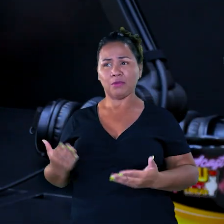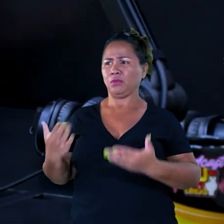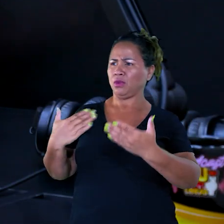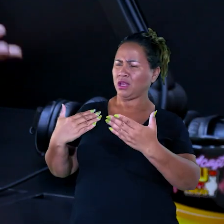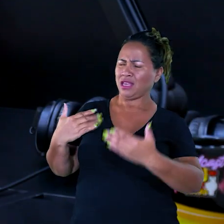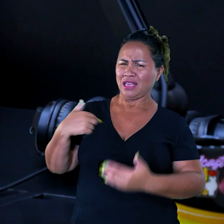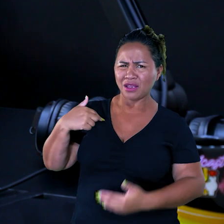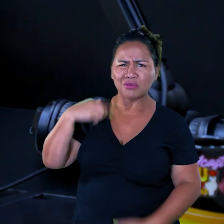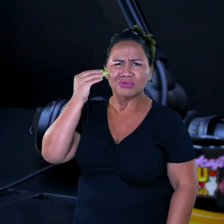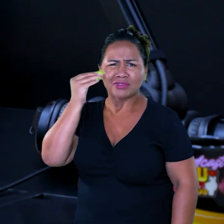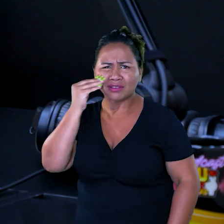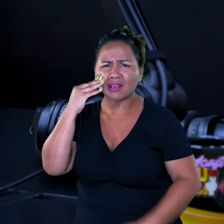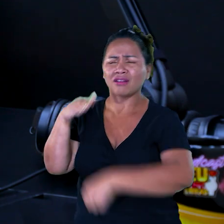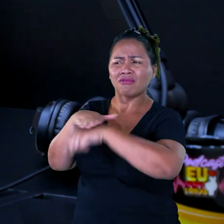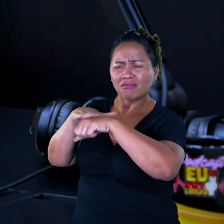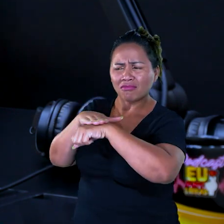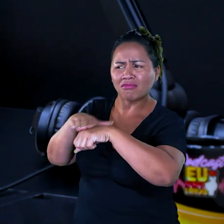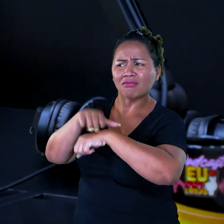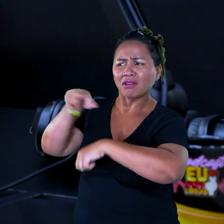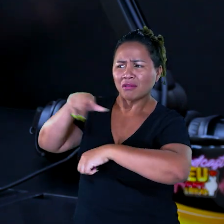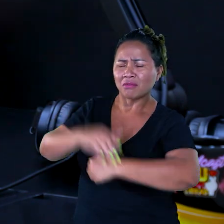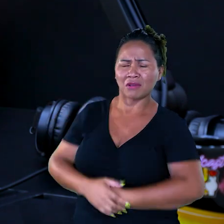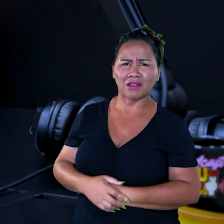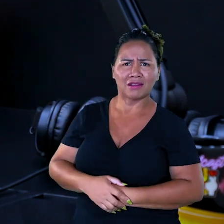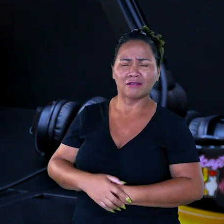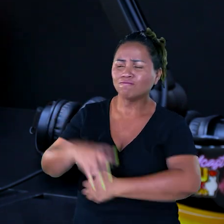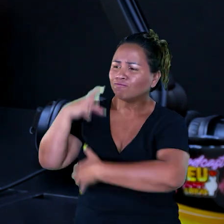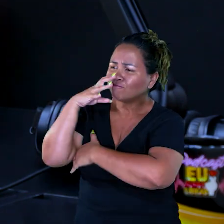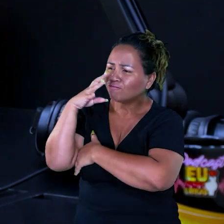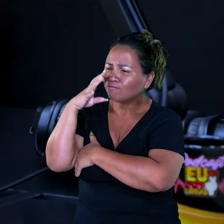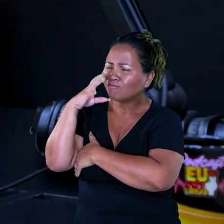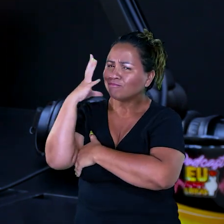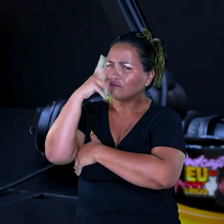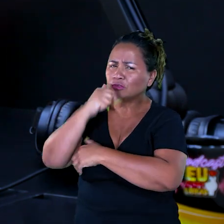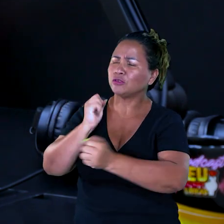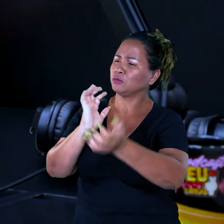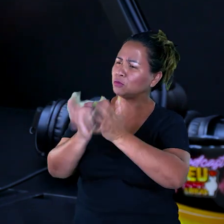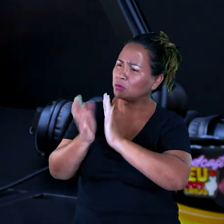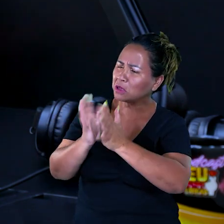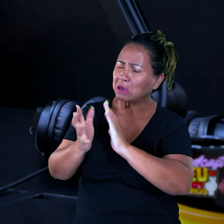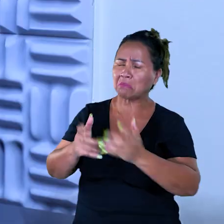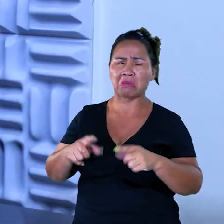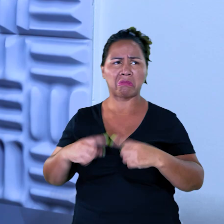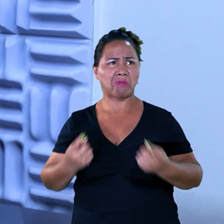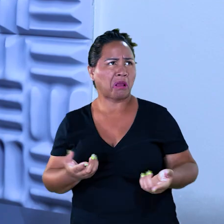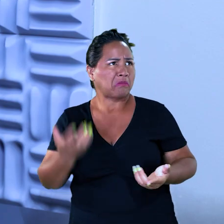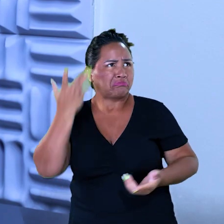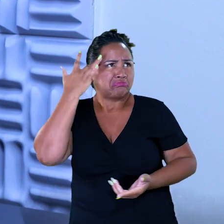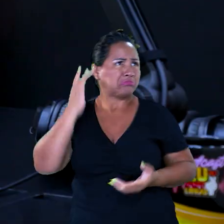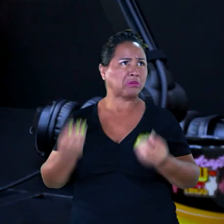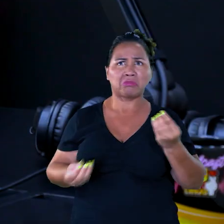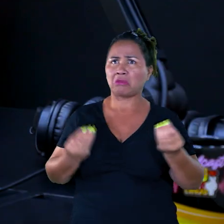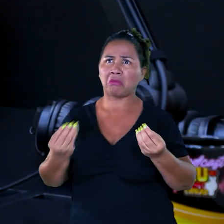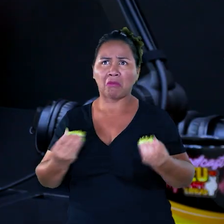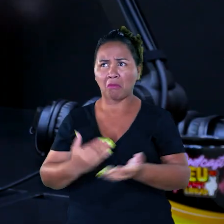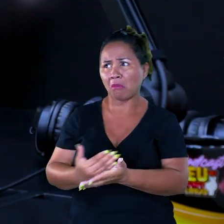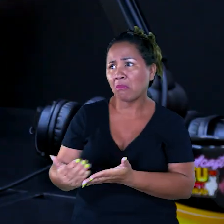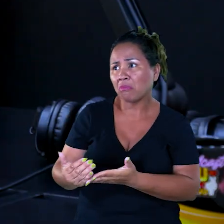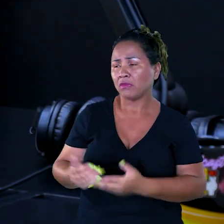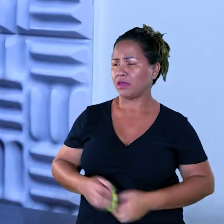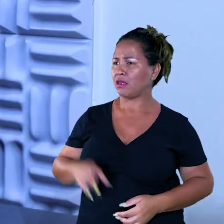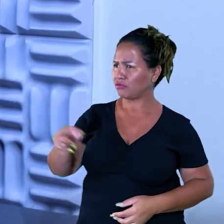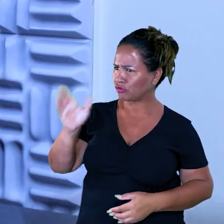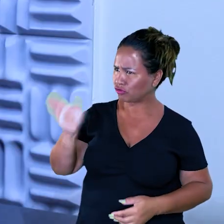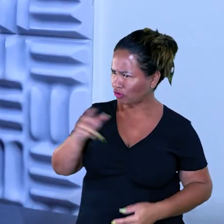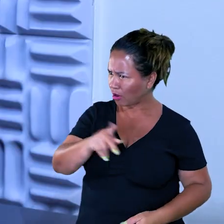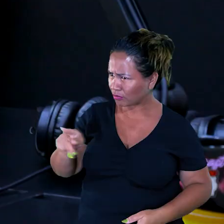conversou, eu tentava conversar com ele, eu falava, gente, mas é tão lindo isso, só que assim, eu não sabia por onde começar. Você era adolescente? Não, eu era adolescente.